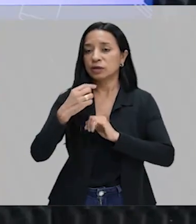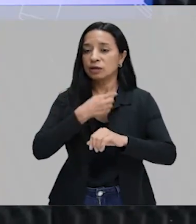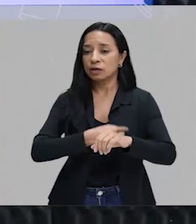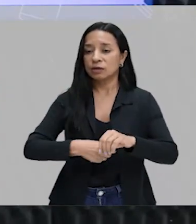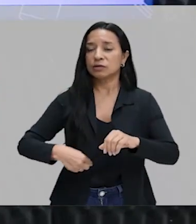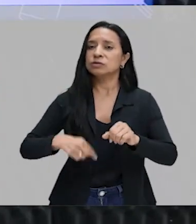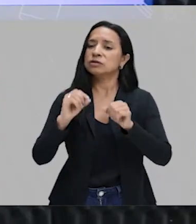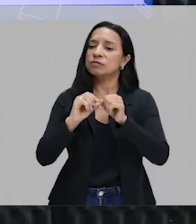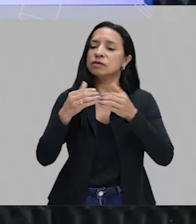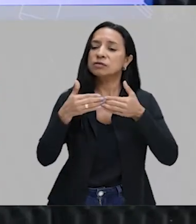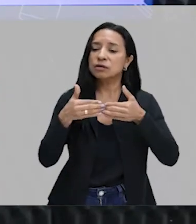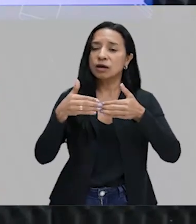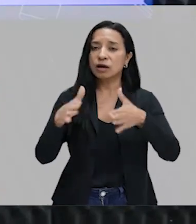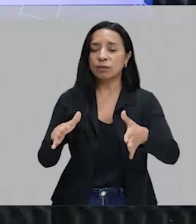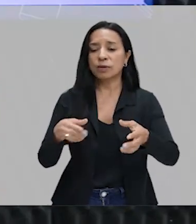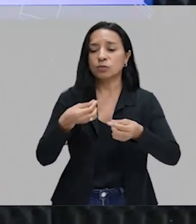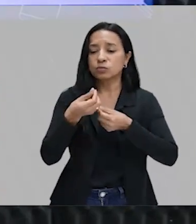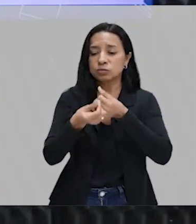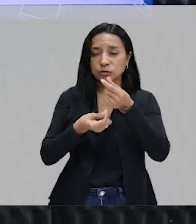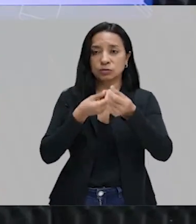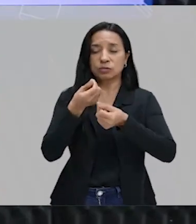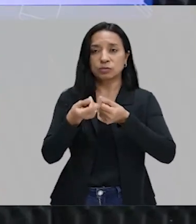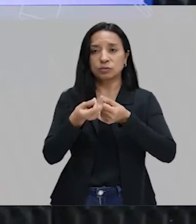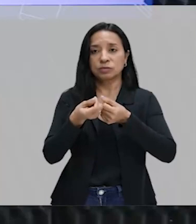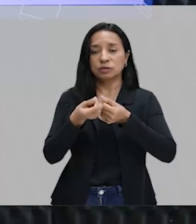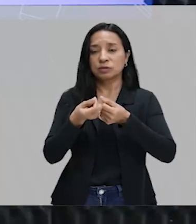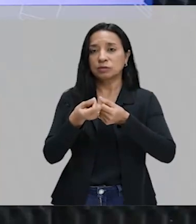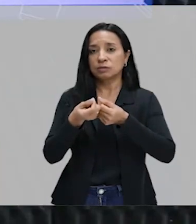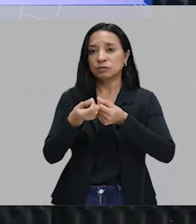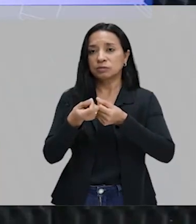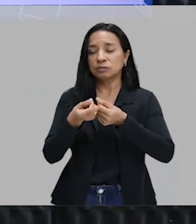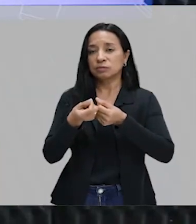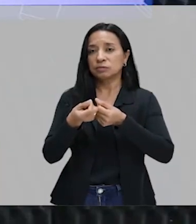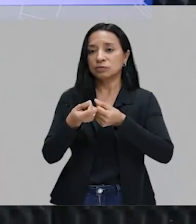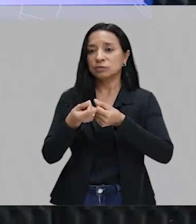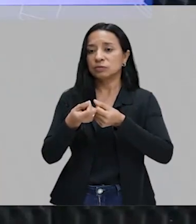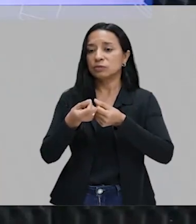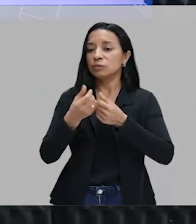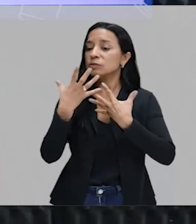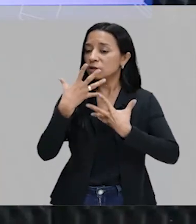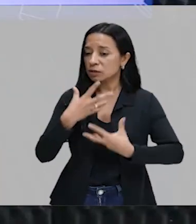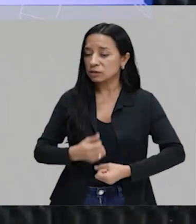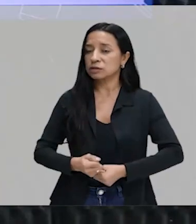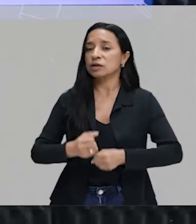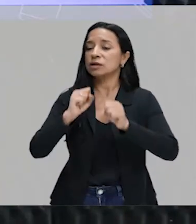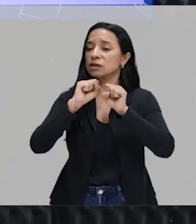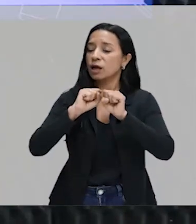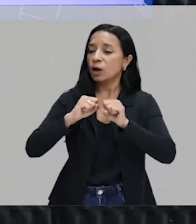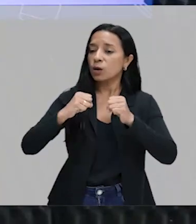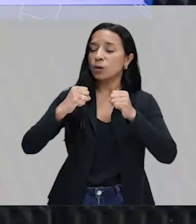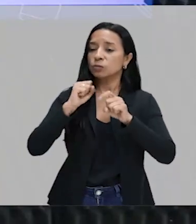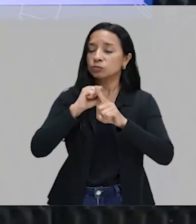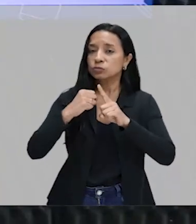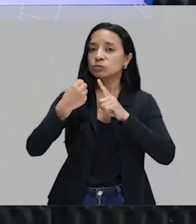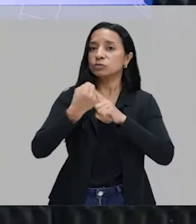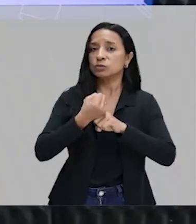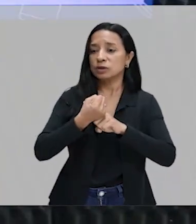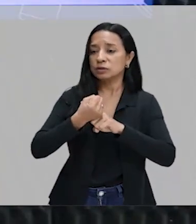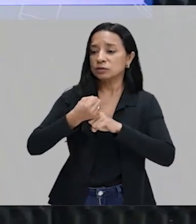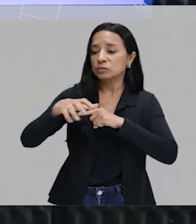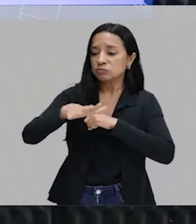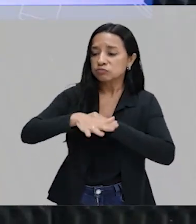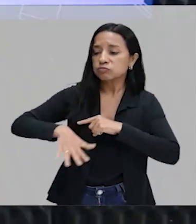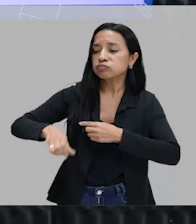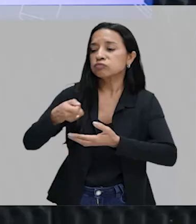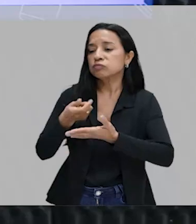dela, quando ela implanta o que muitos chamam de socialismo de mercado, né? Então, observe que a partir